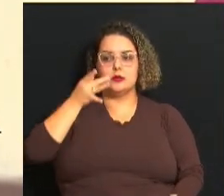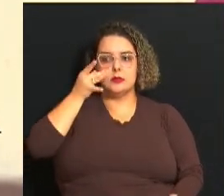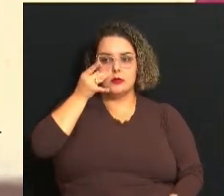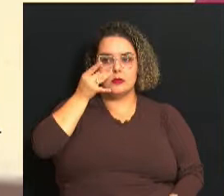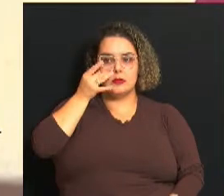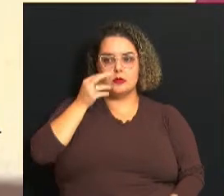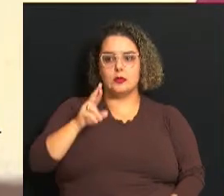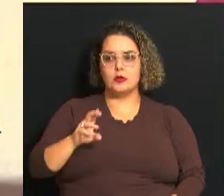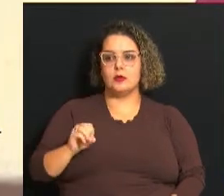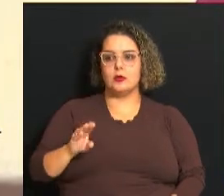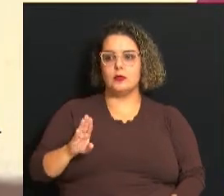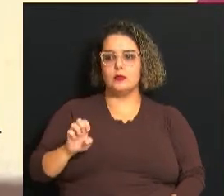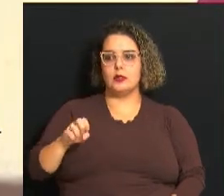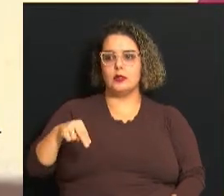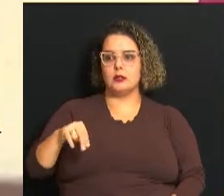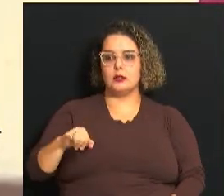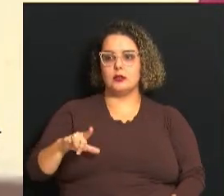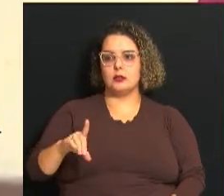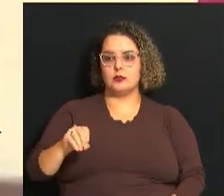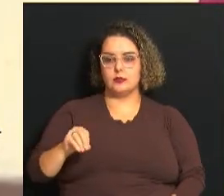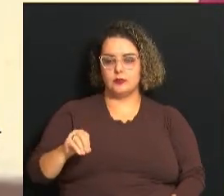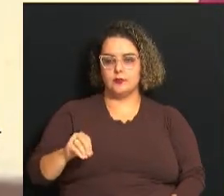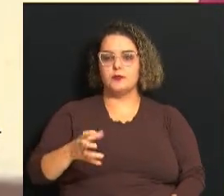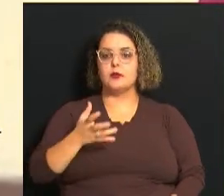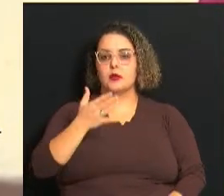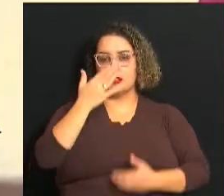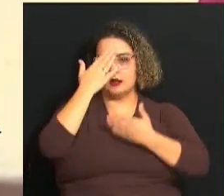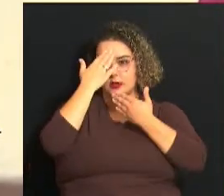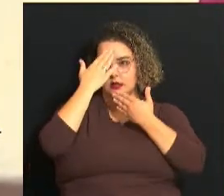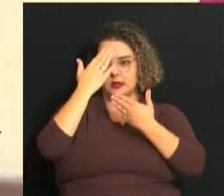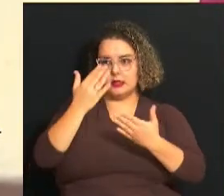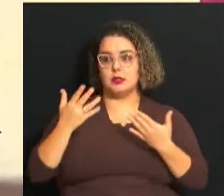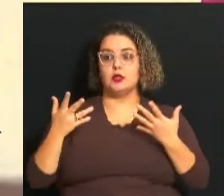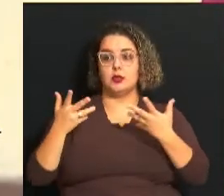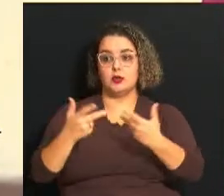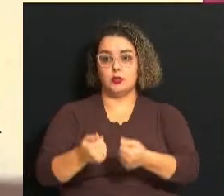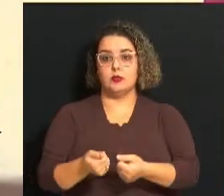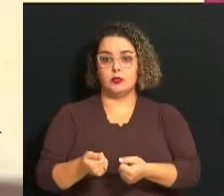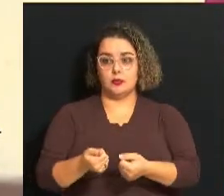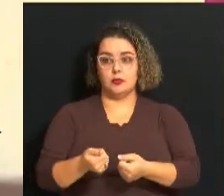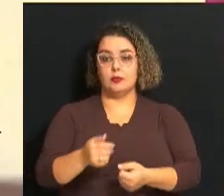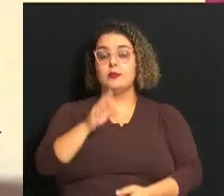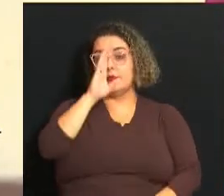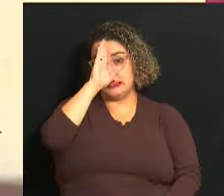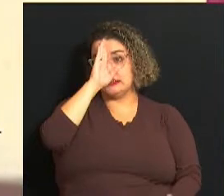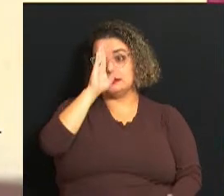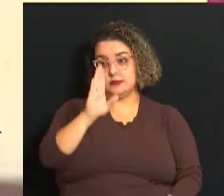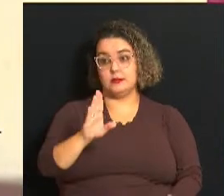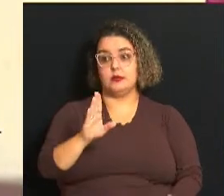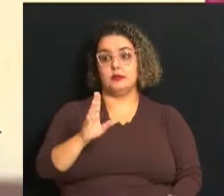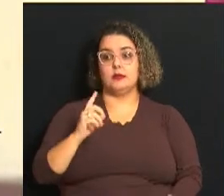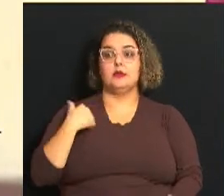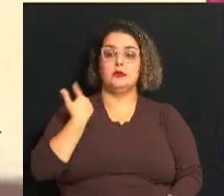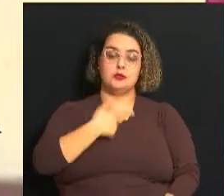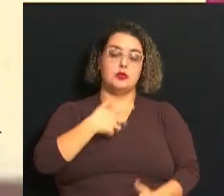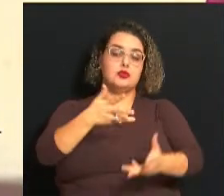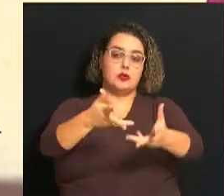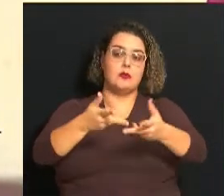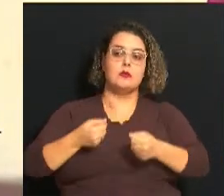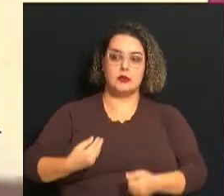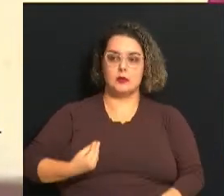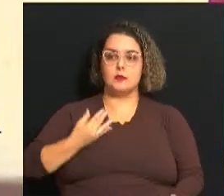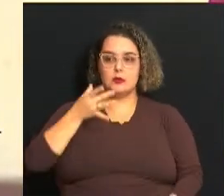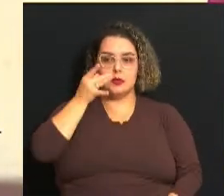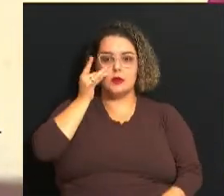rubenildo quero agradecer a todas e todos principalmente aos nossos convidados que estão aqui